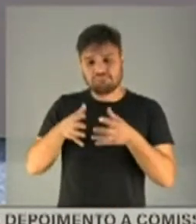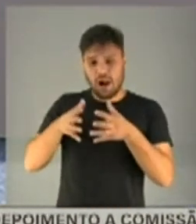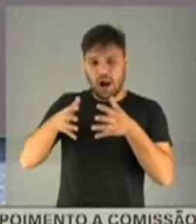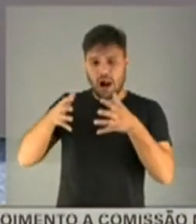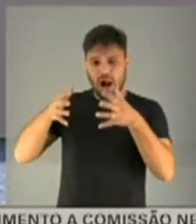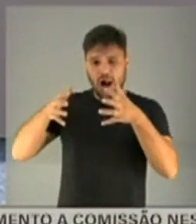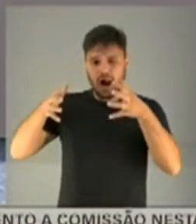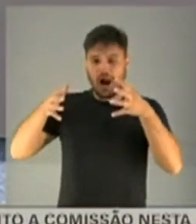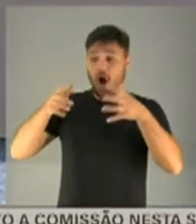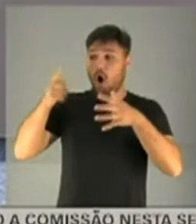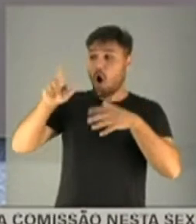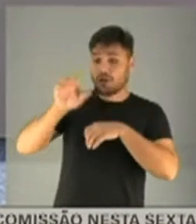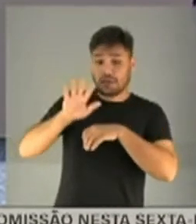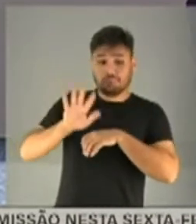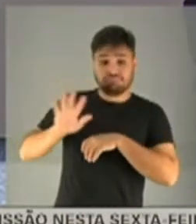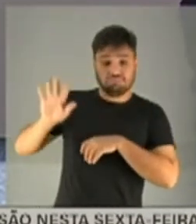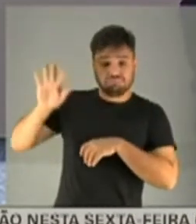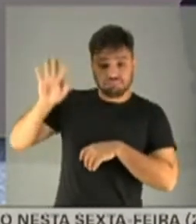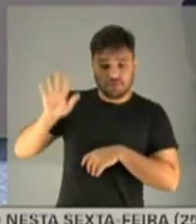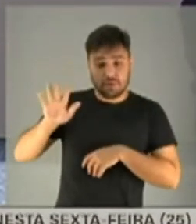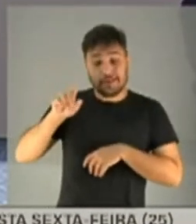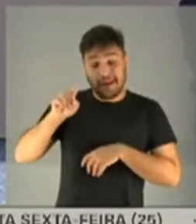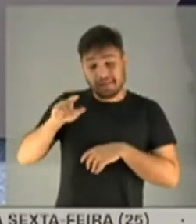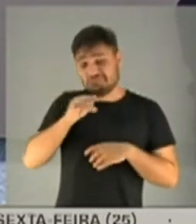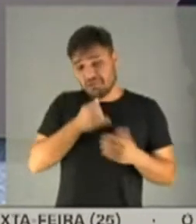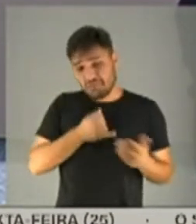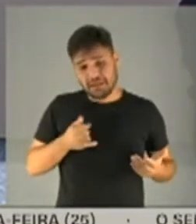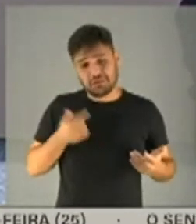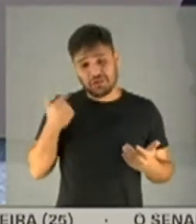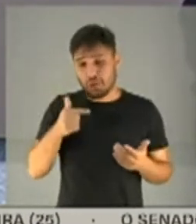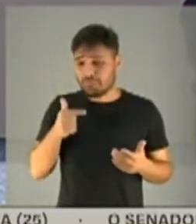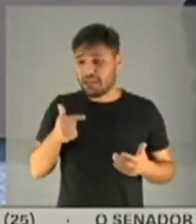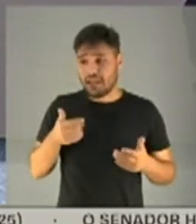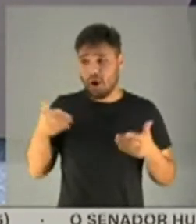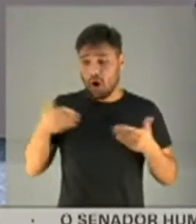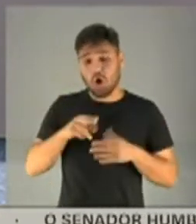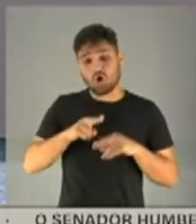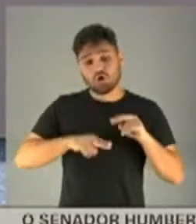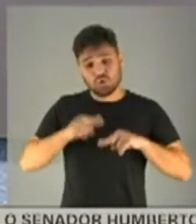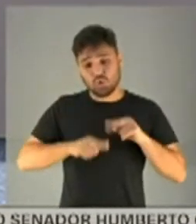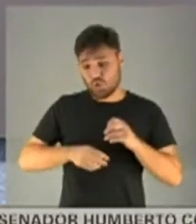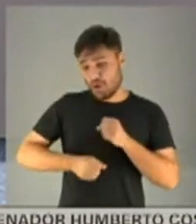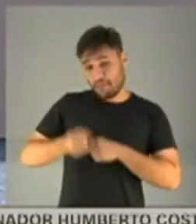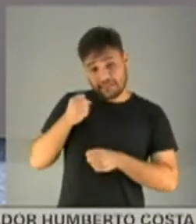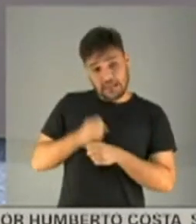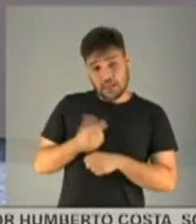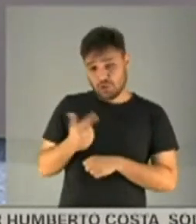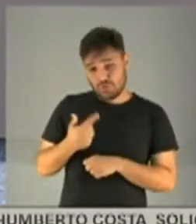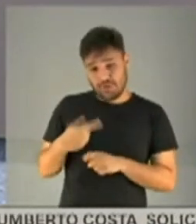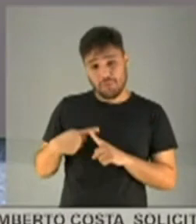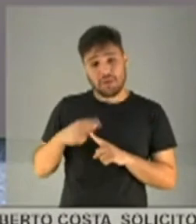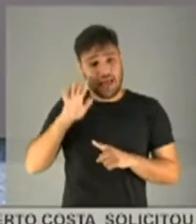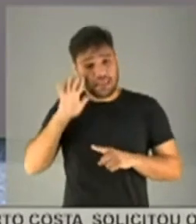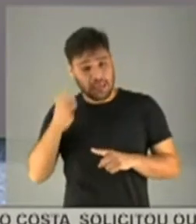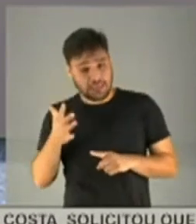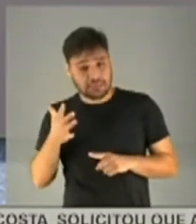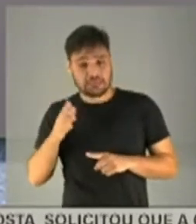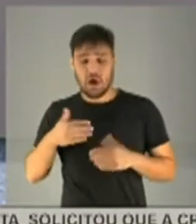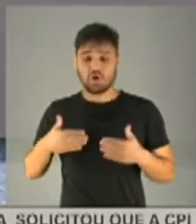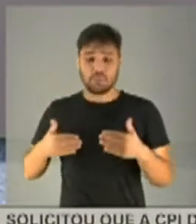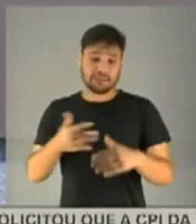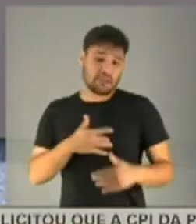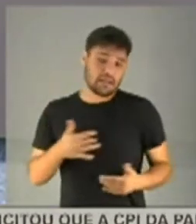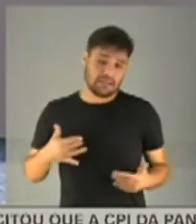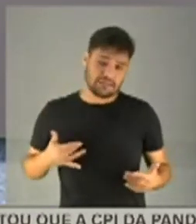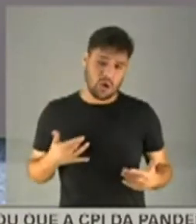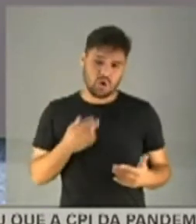nas demais regiões. E, infelizmente, a gente não tem esse mapa a partir de junho do ano passado, por uma decisão deliberada do Ministério da